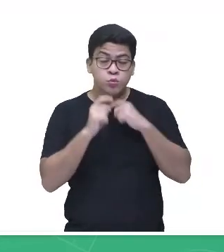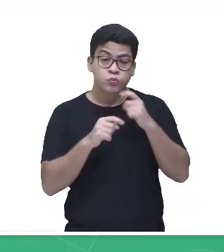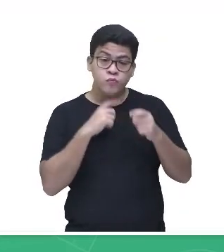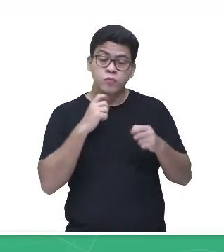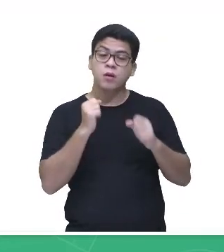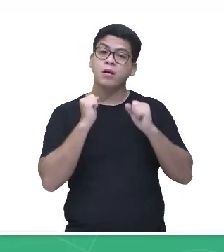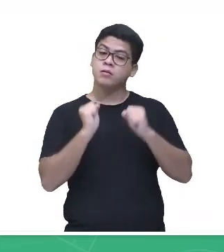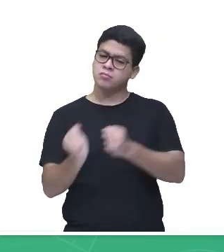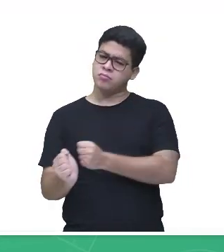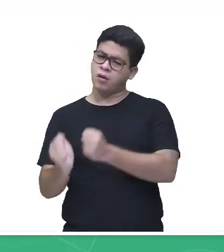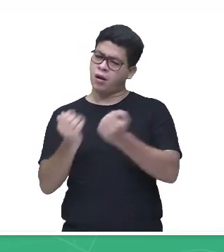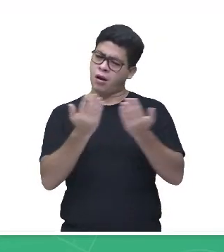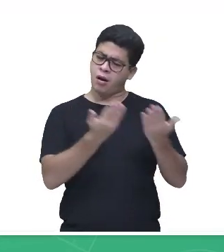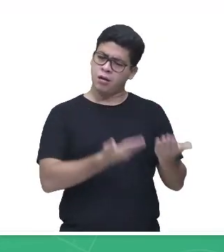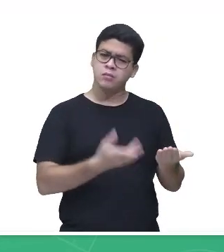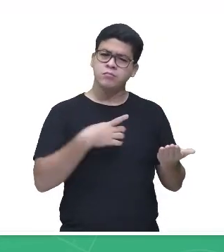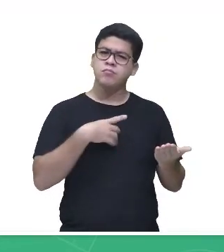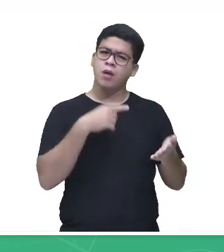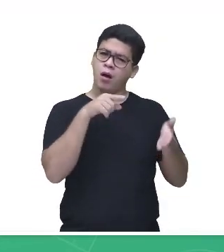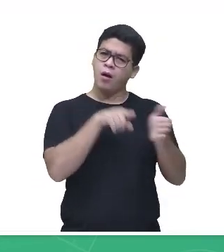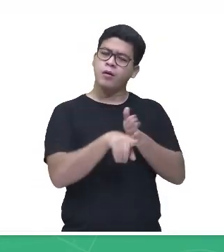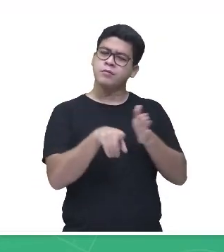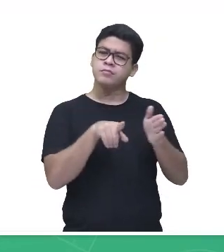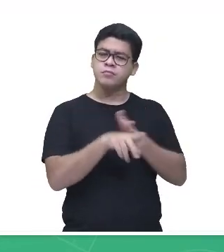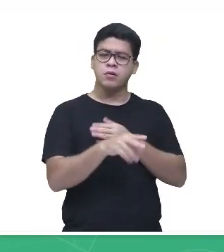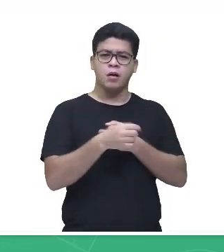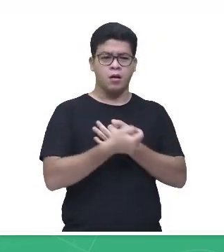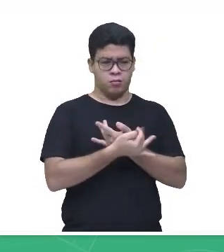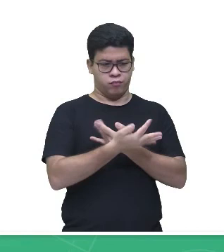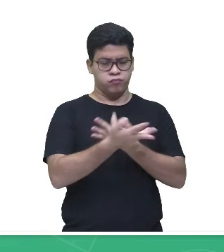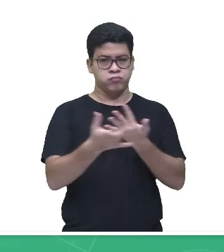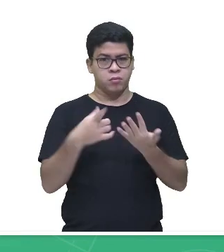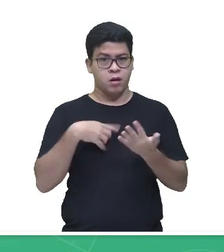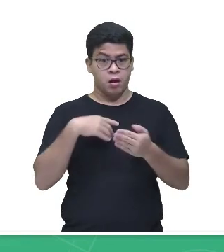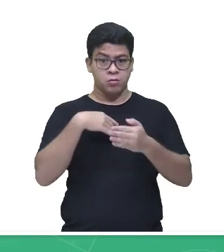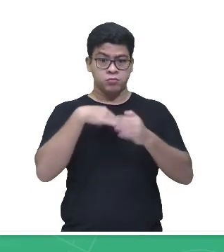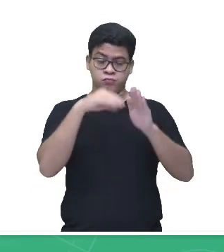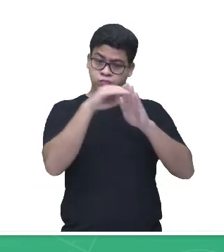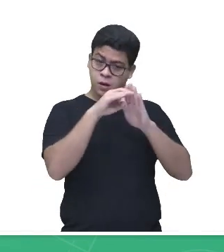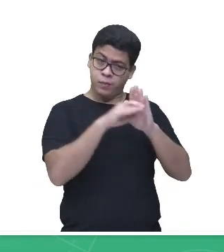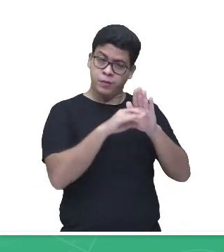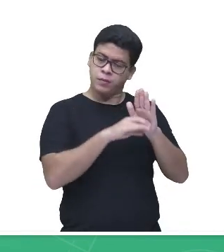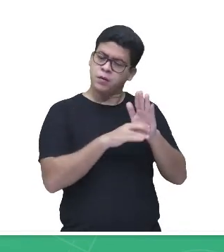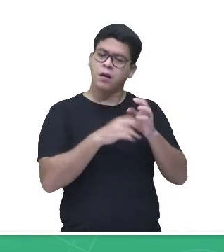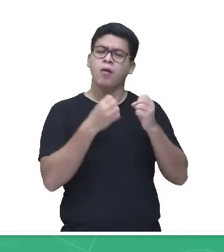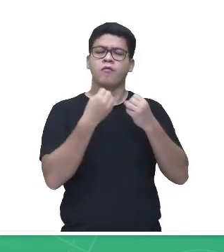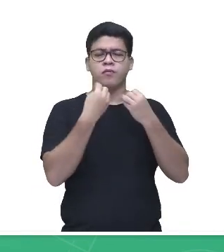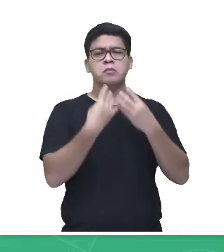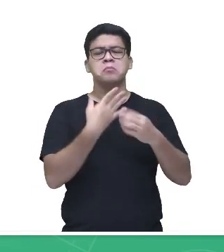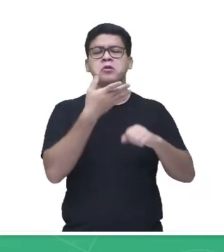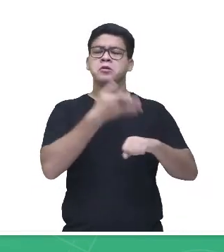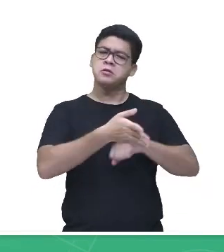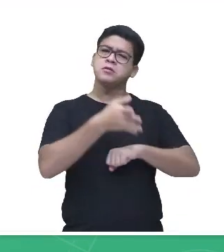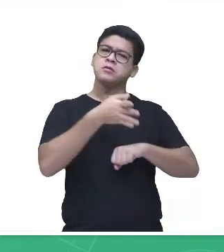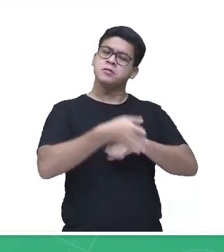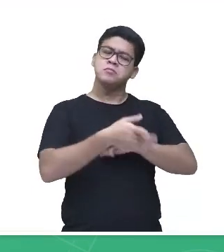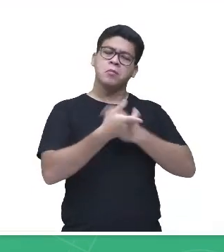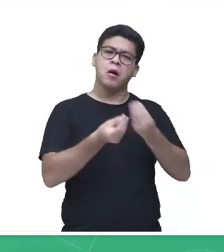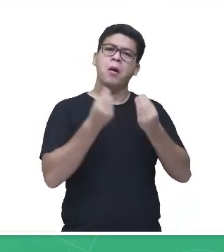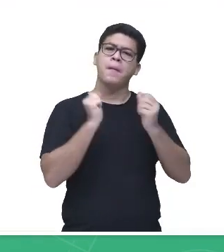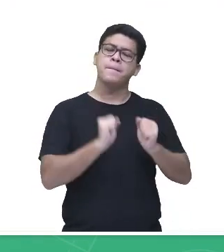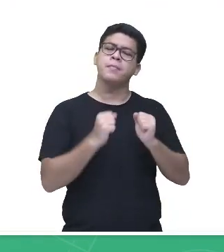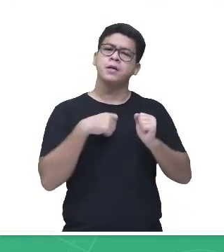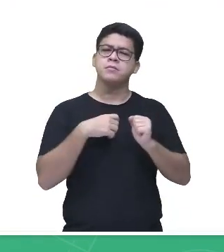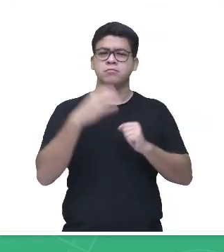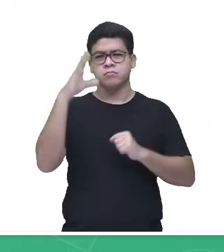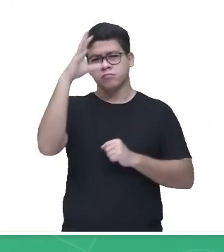nós. Obviamente que nós vamos continuar aí essa sequência de conteúdos, mas que bom que vocês estão participando e que vocês podem compreender que